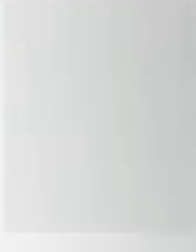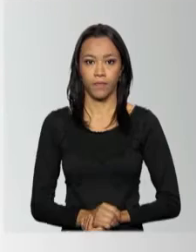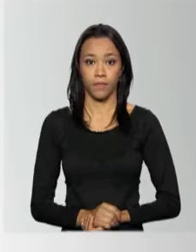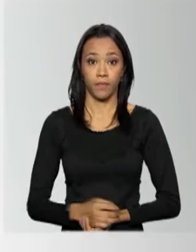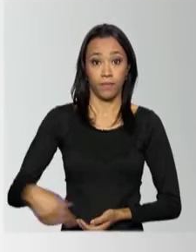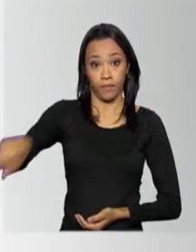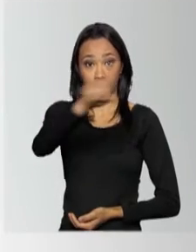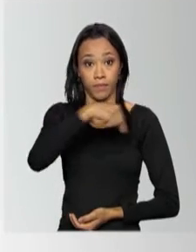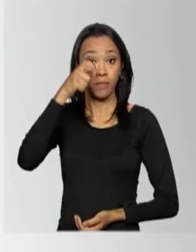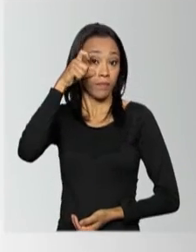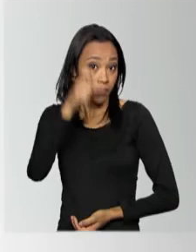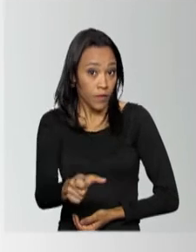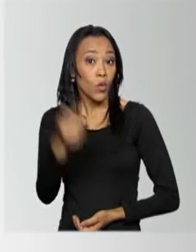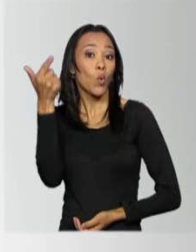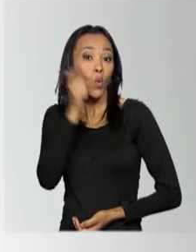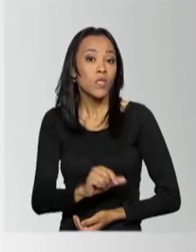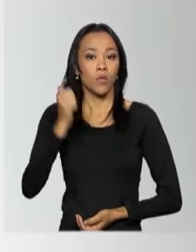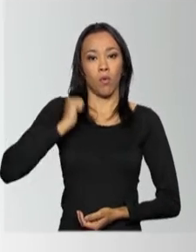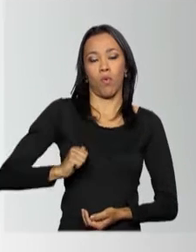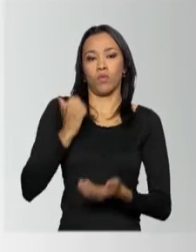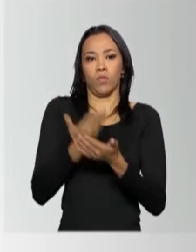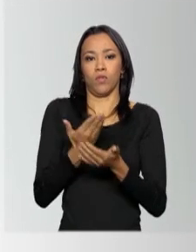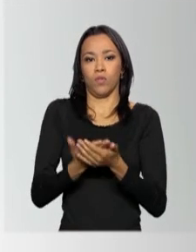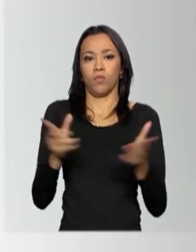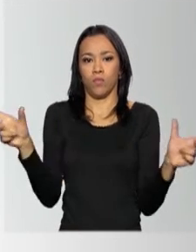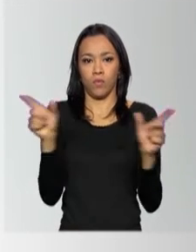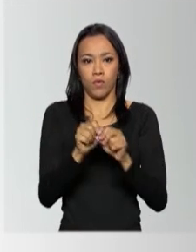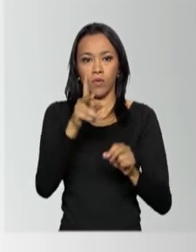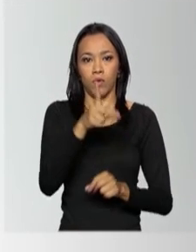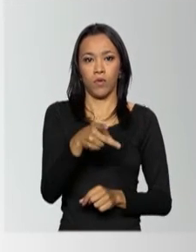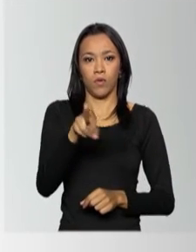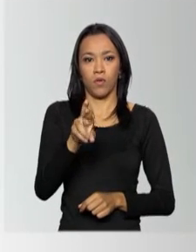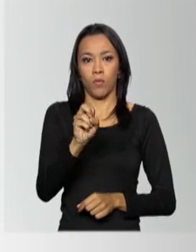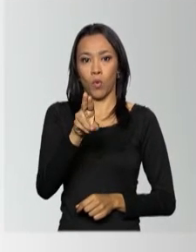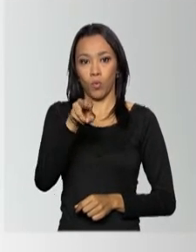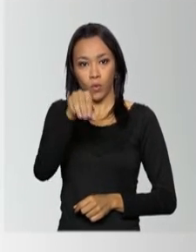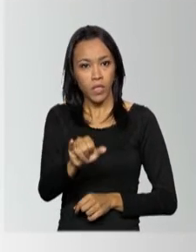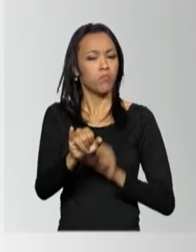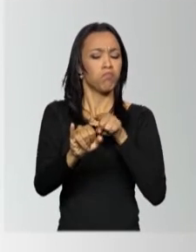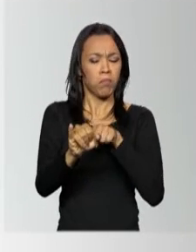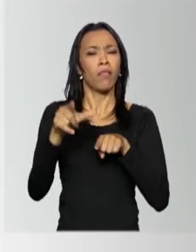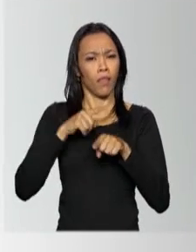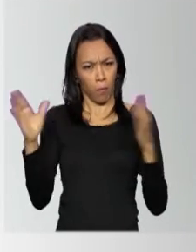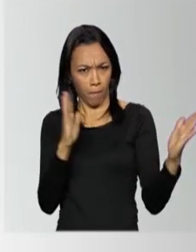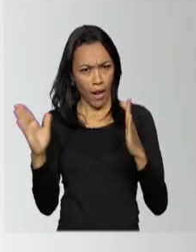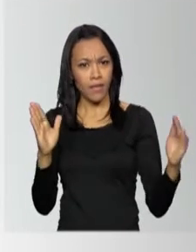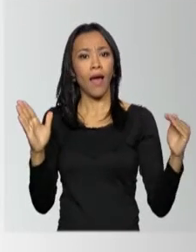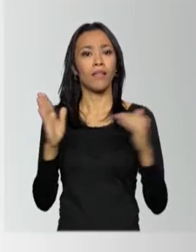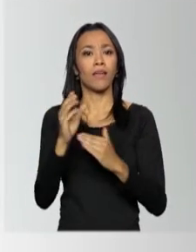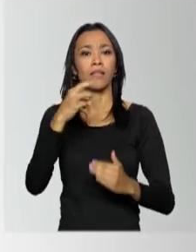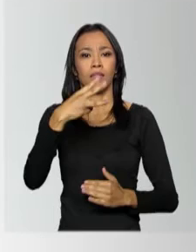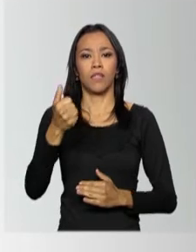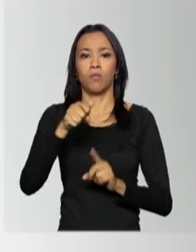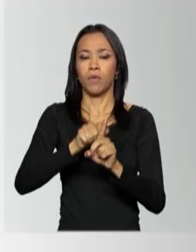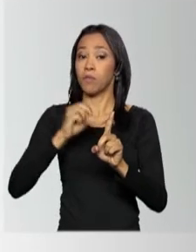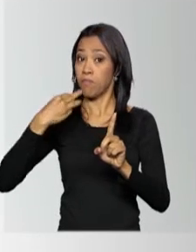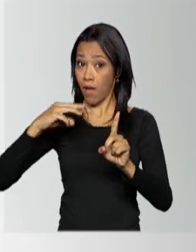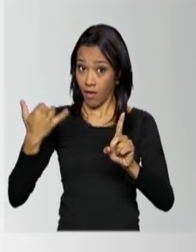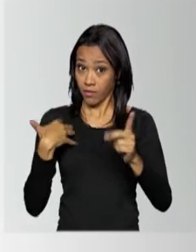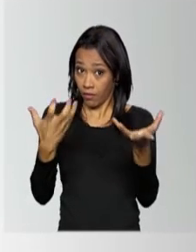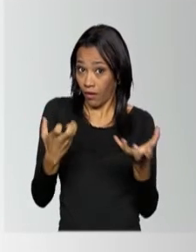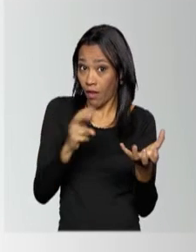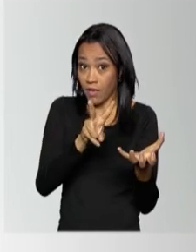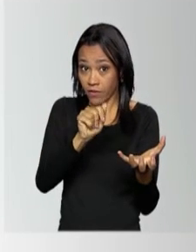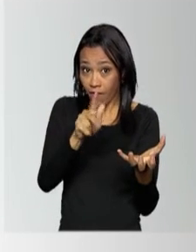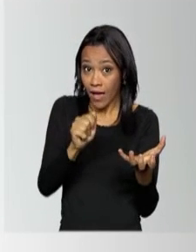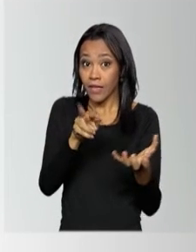interessados em conseguir uma bolsa do programa universidade para todos prouni têm prazo até 31 de março para se candidatar às vagas